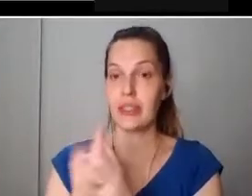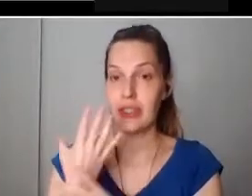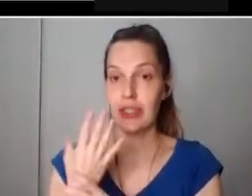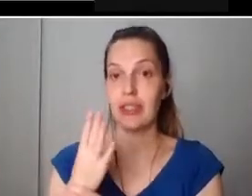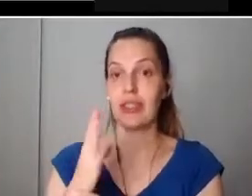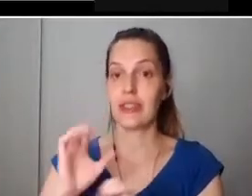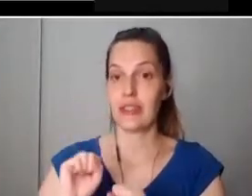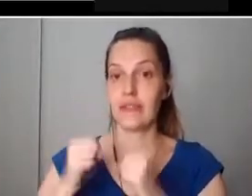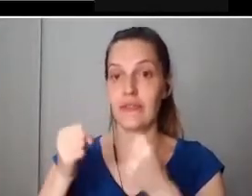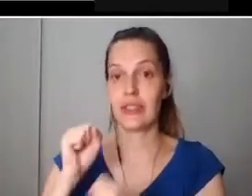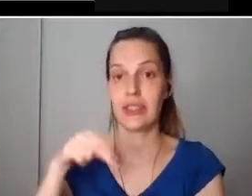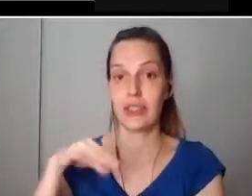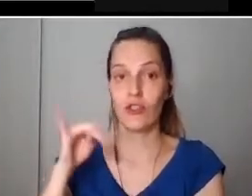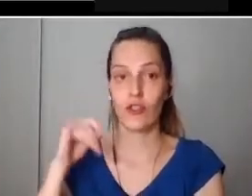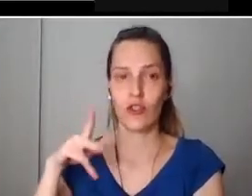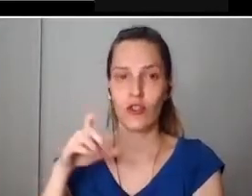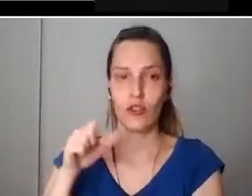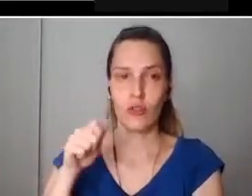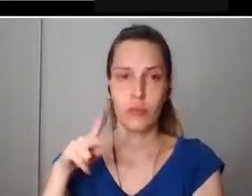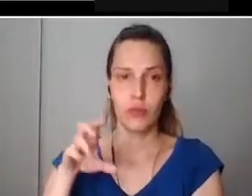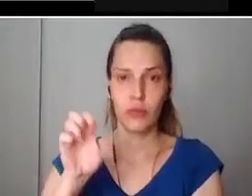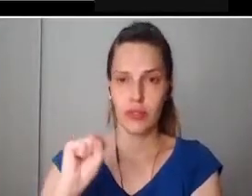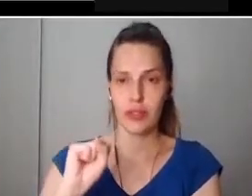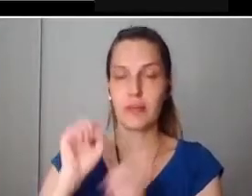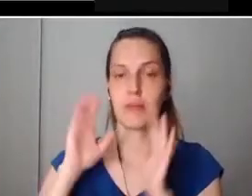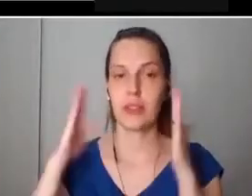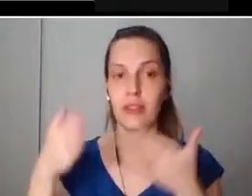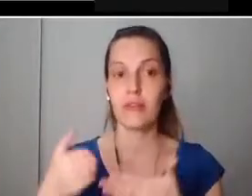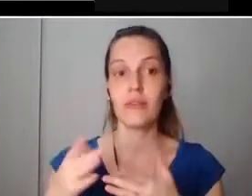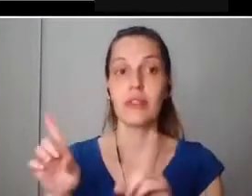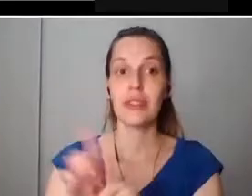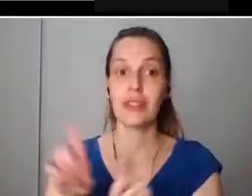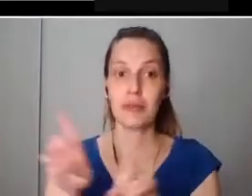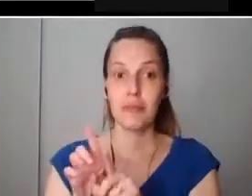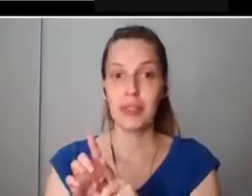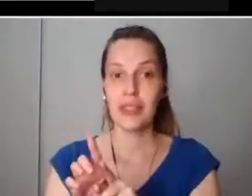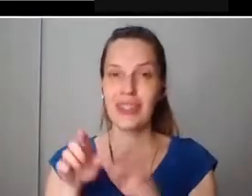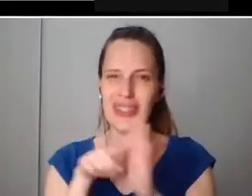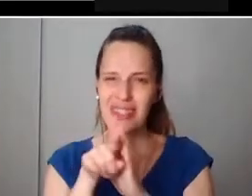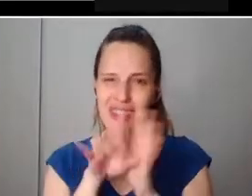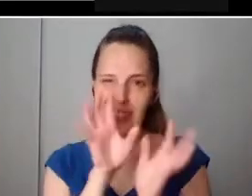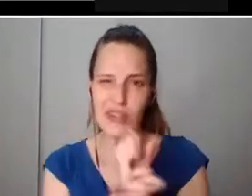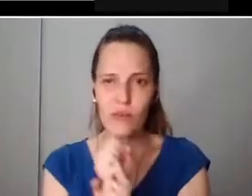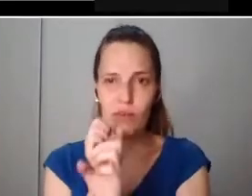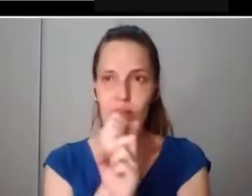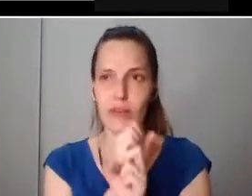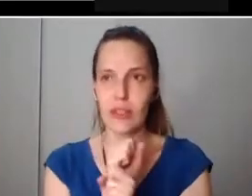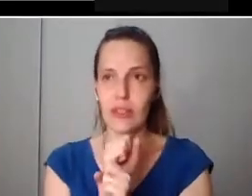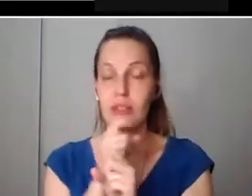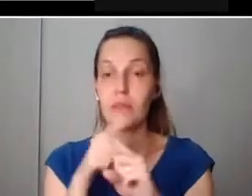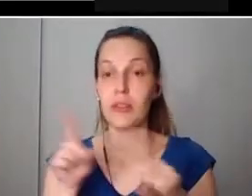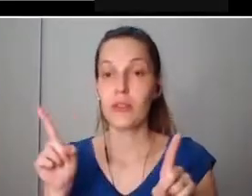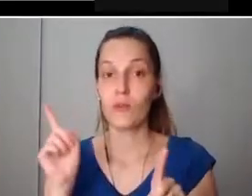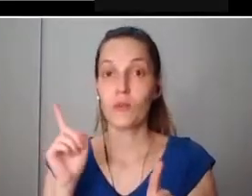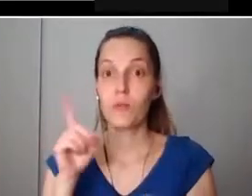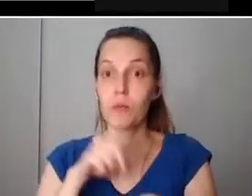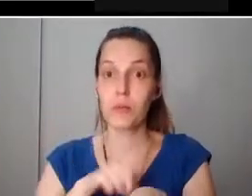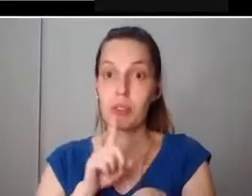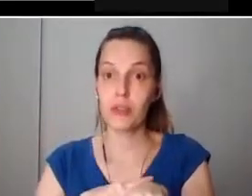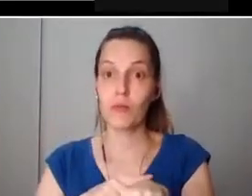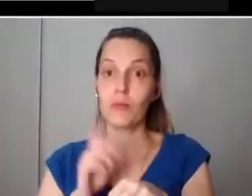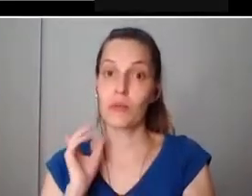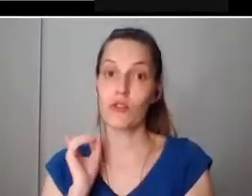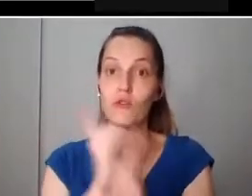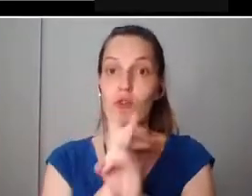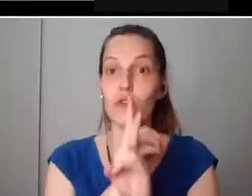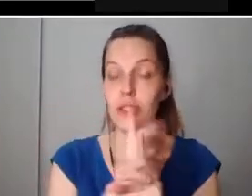a tendência é isso aqui declinar no sangue, a gente tem que medir isso, mas no momento que a gente encontrar de novo o vírus, elas saltam,